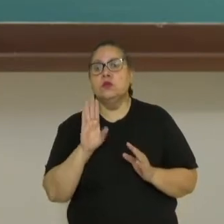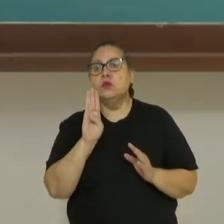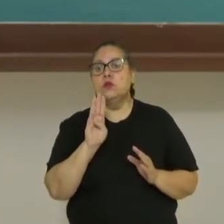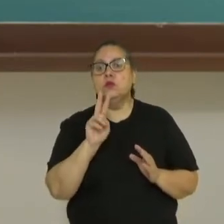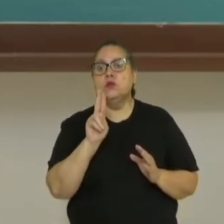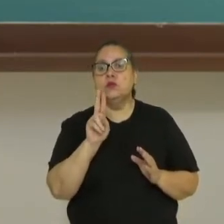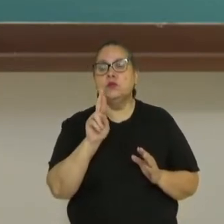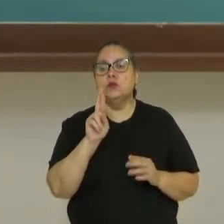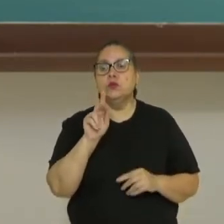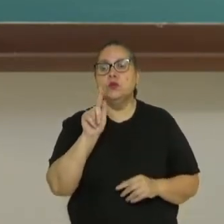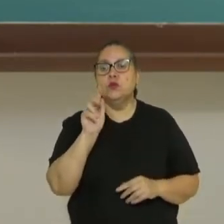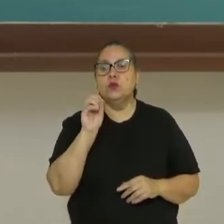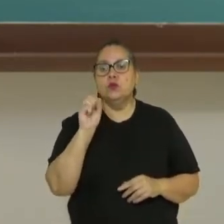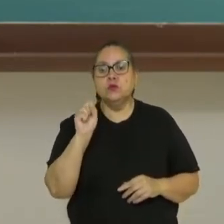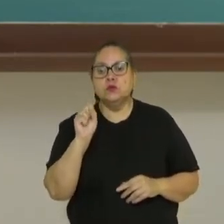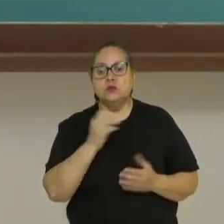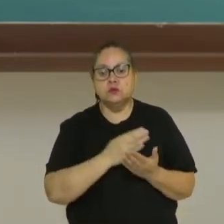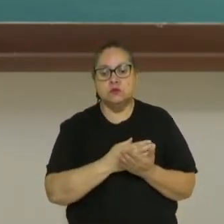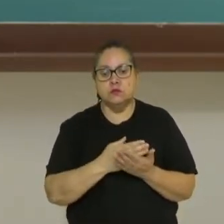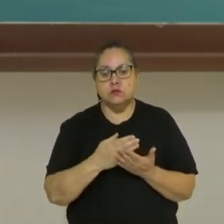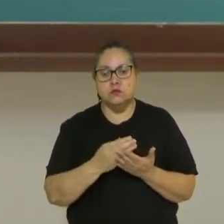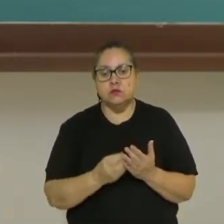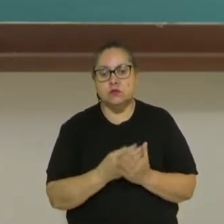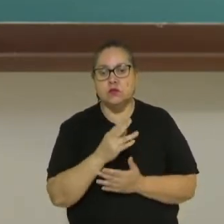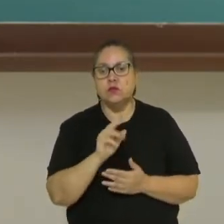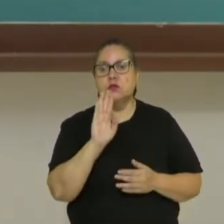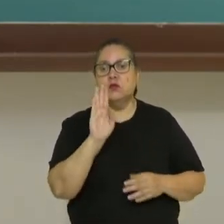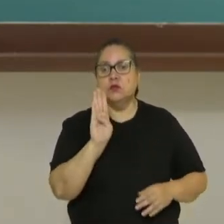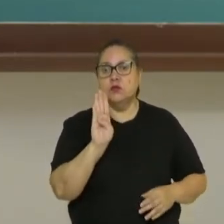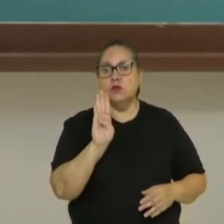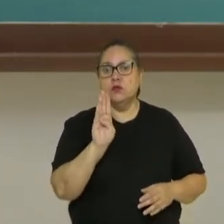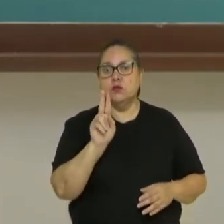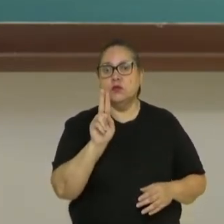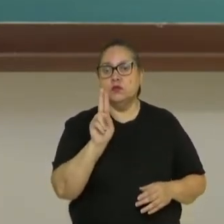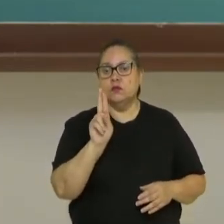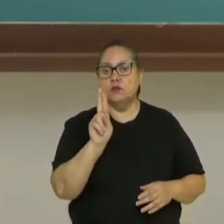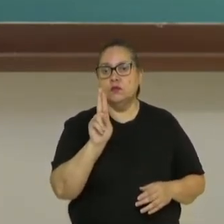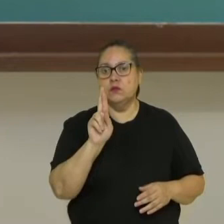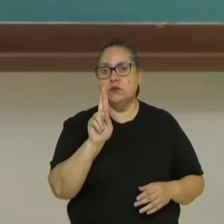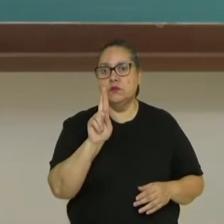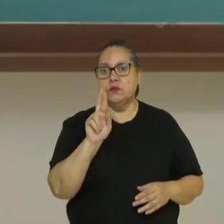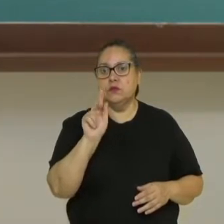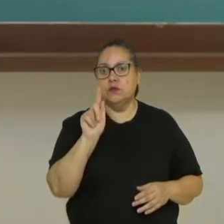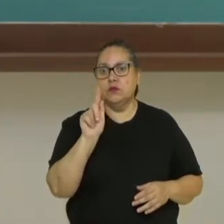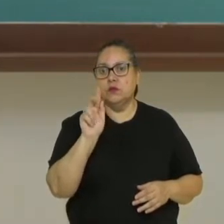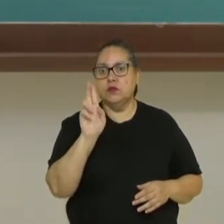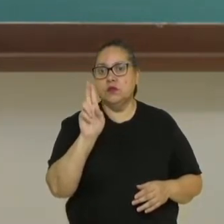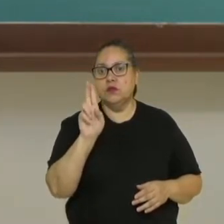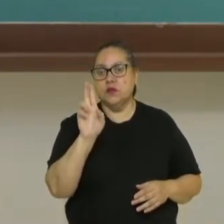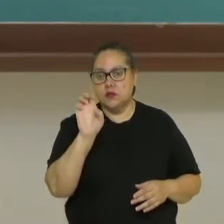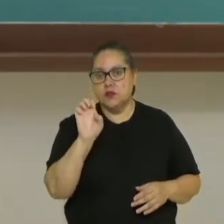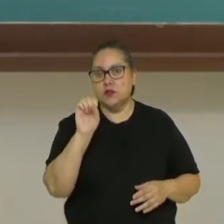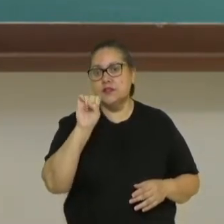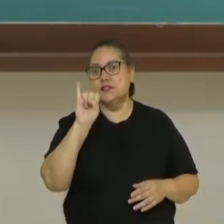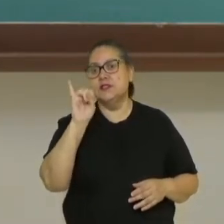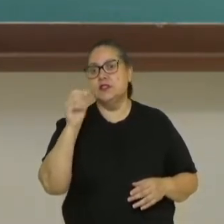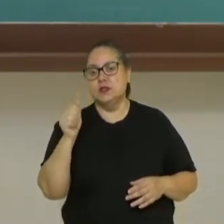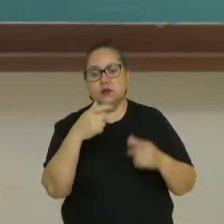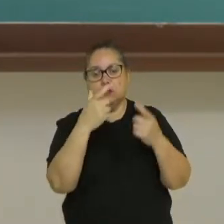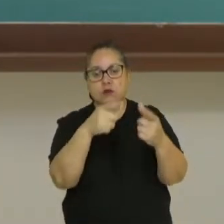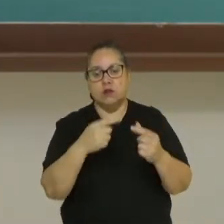burgos. E é justamente daí que vem o nome de burguesia. Essas pequenas fortificações foram se tornando lugares